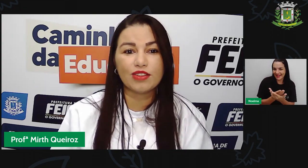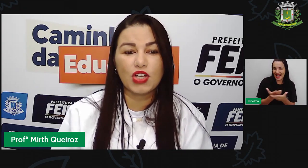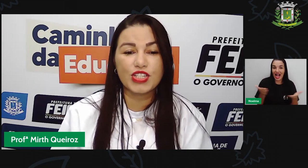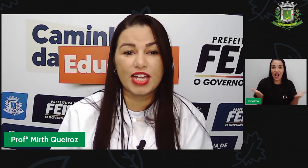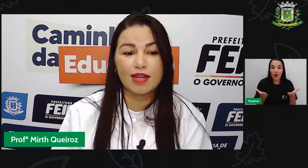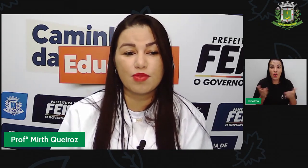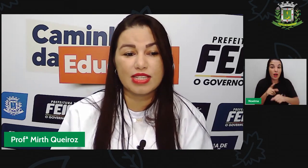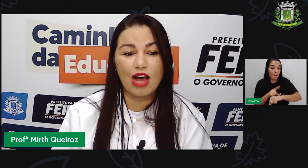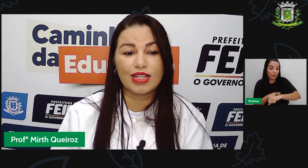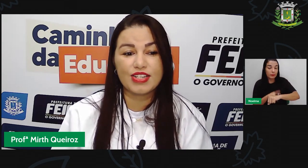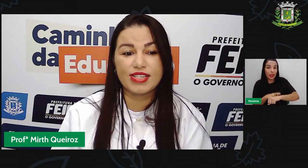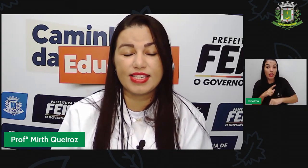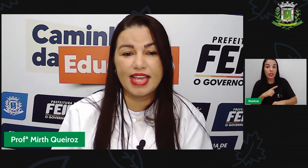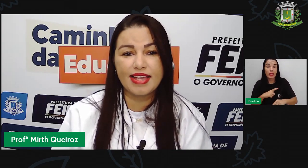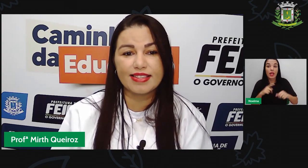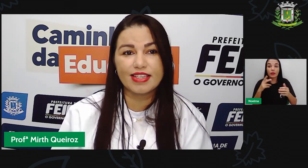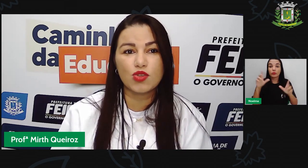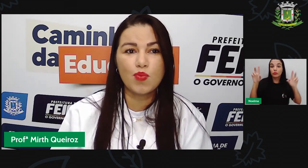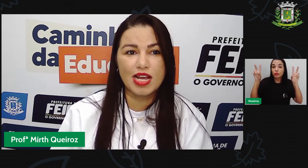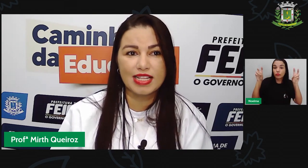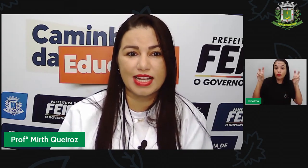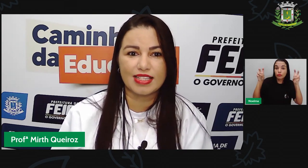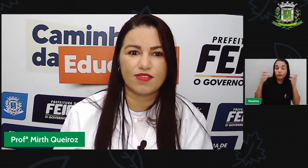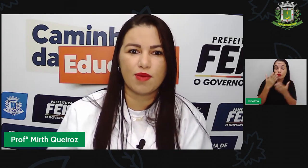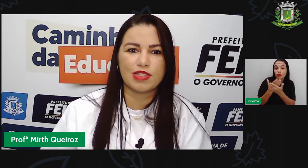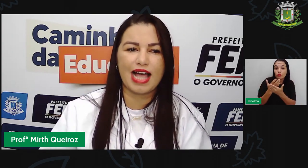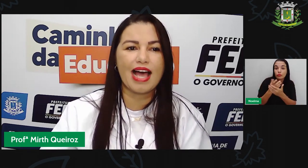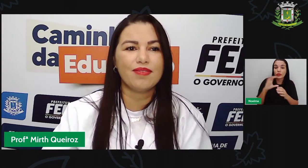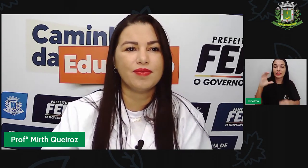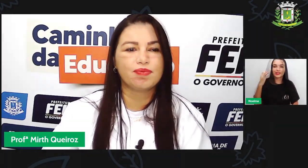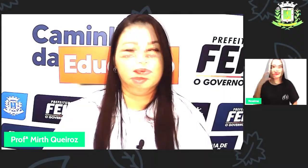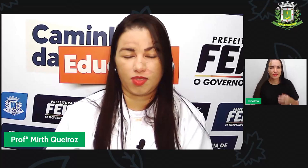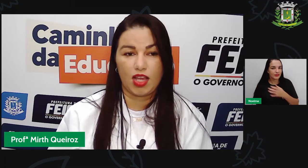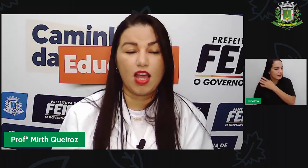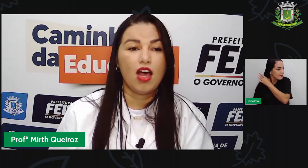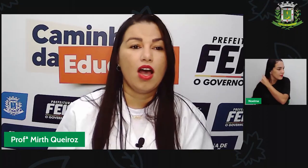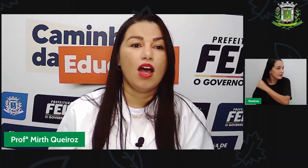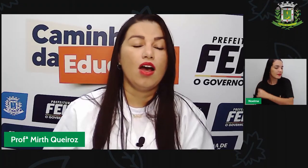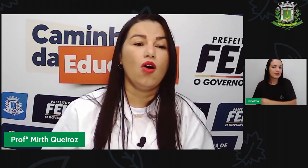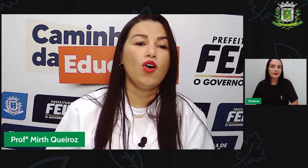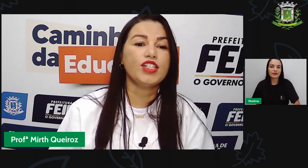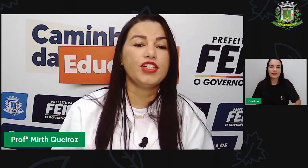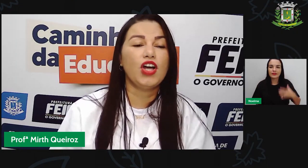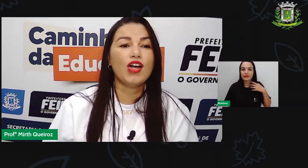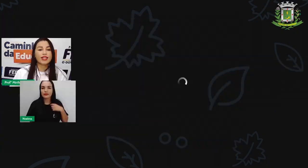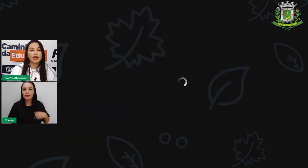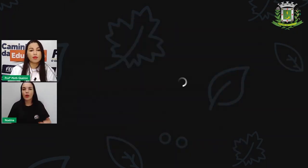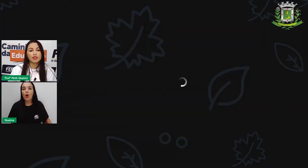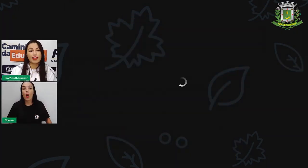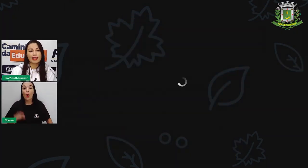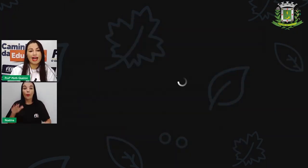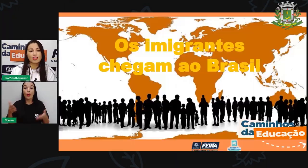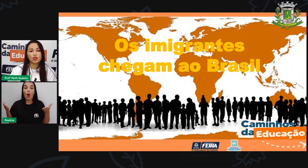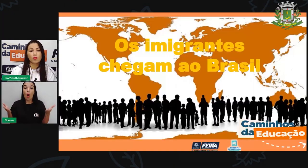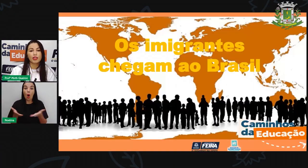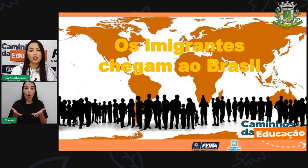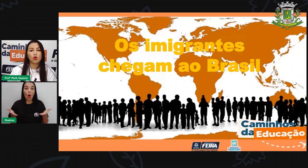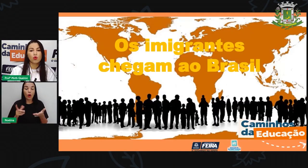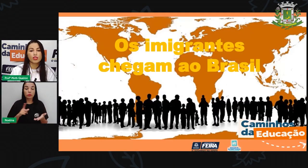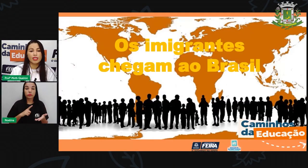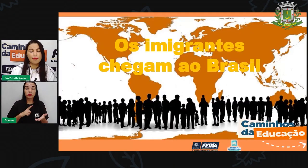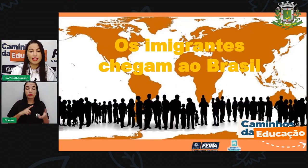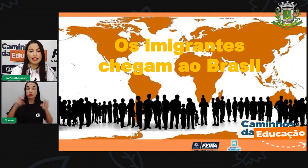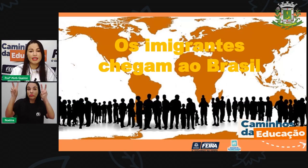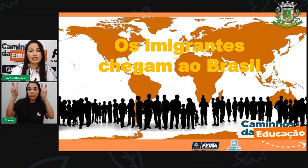momento, nós teremos aula de ciências humanas. Vamos lá? Hoje, nós iremos falar sobre